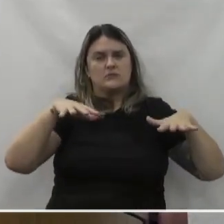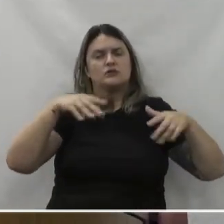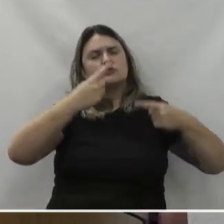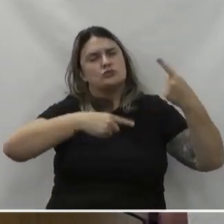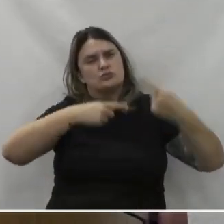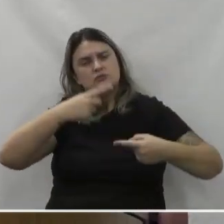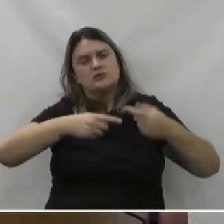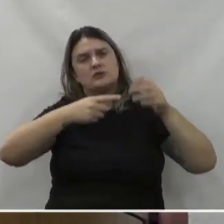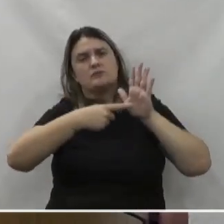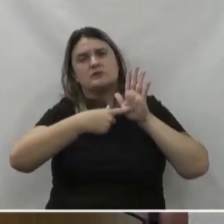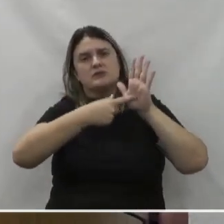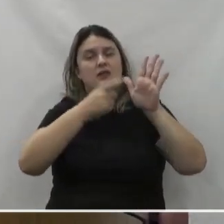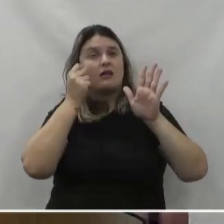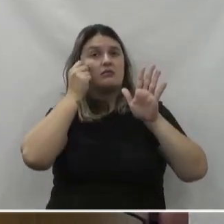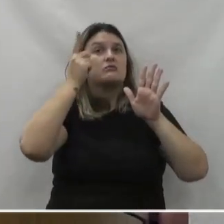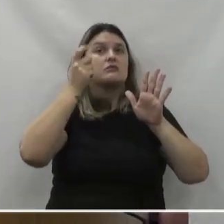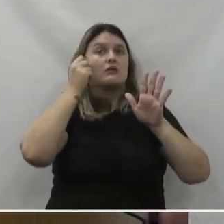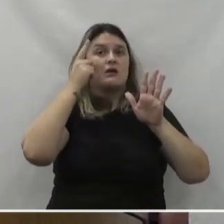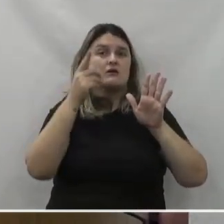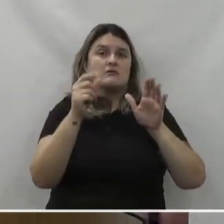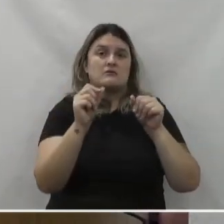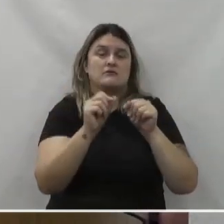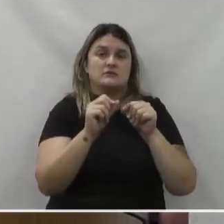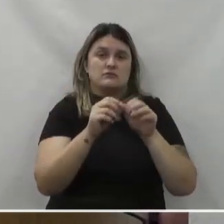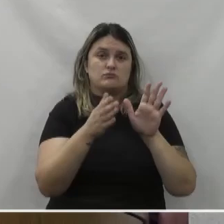pode dar uma agilizada em todo esse processo.